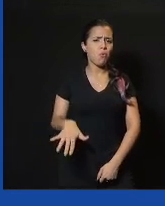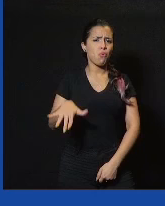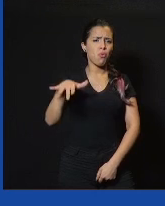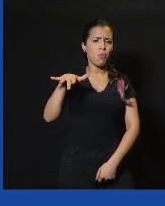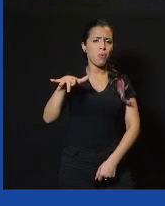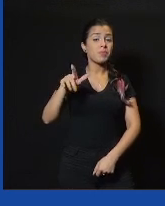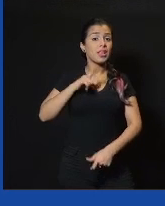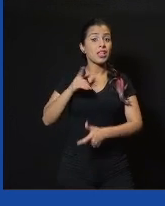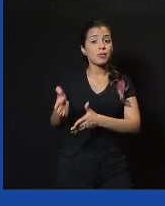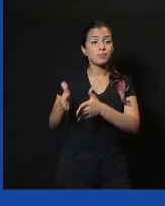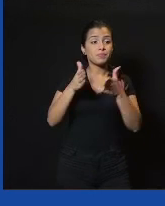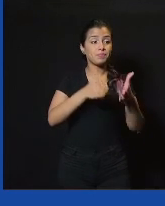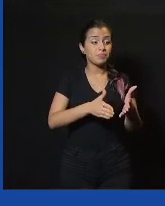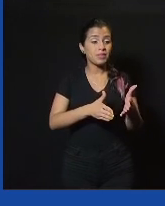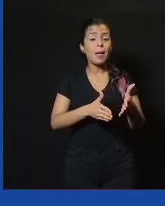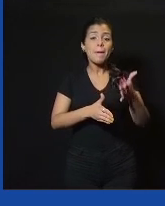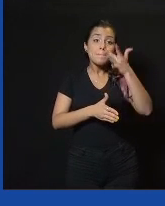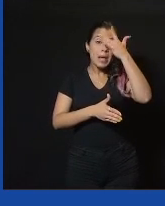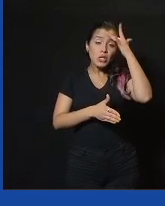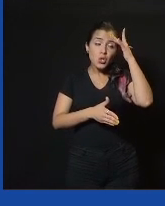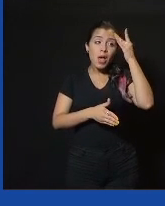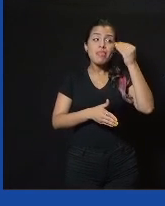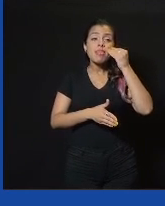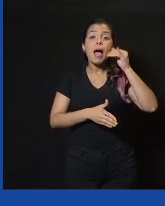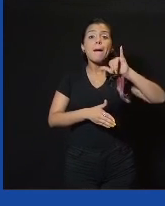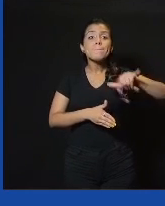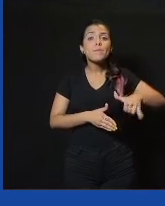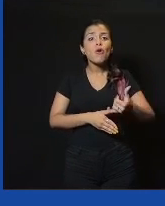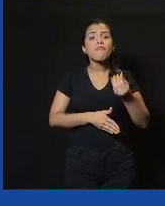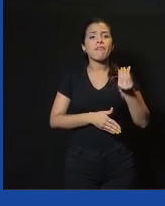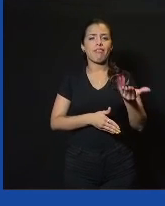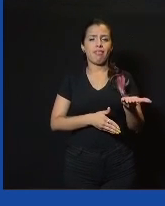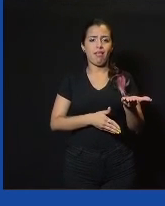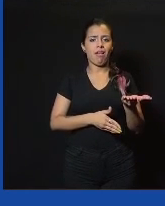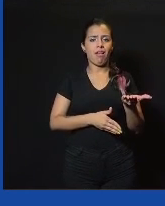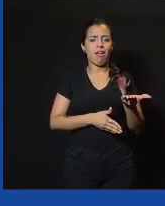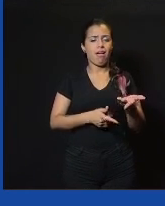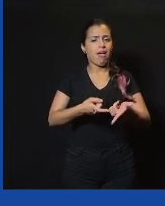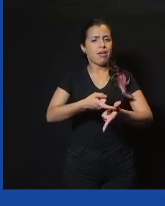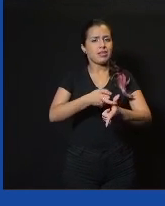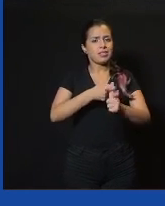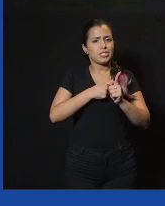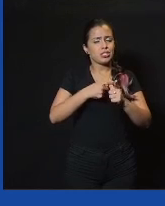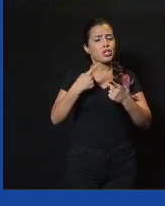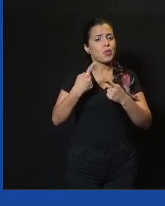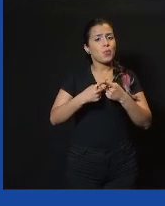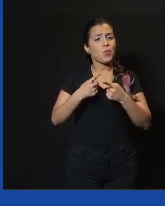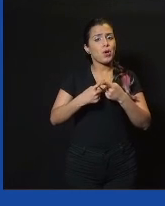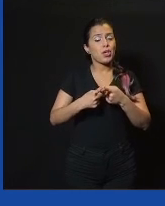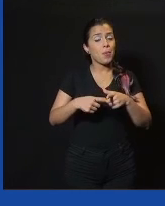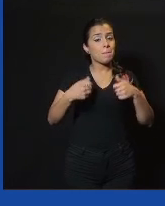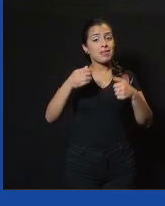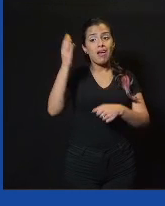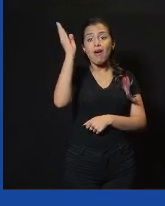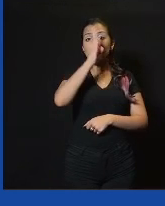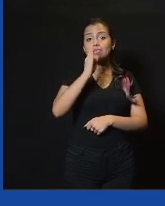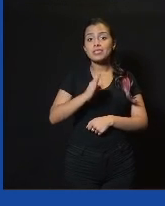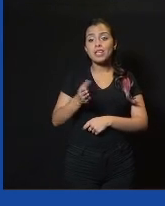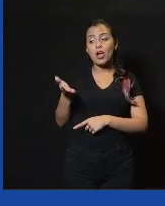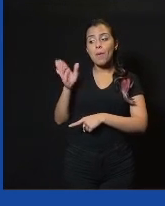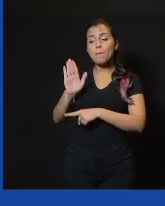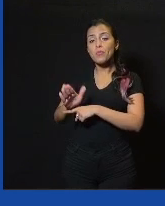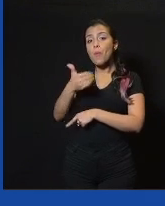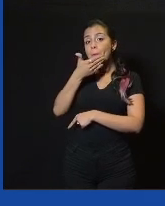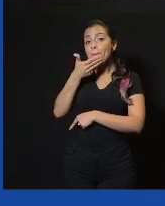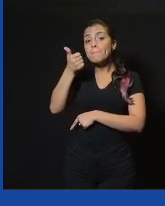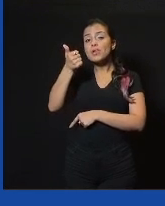situação de fragilidade por não entender que a principal função do Estado é oferecer o melhor para quem mais precisa. E acho que esse